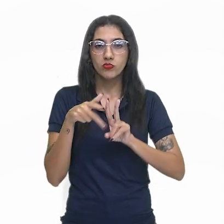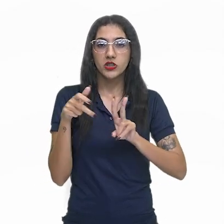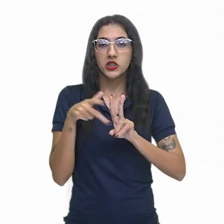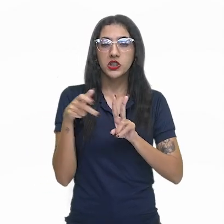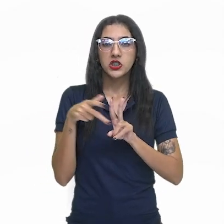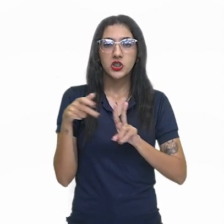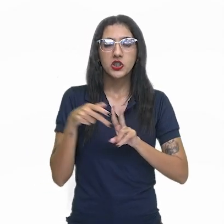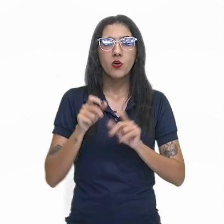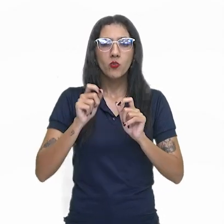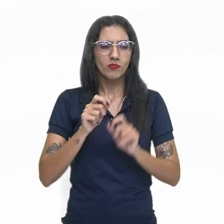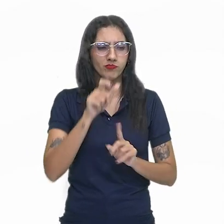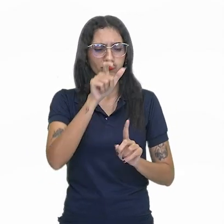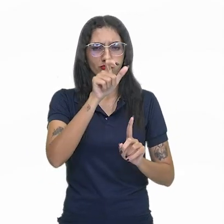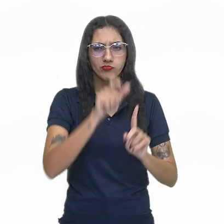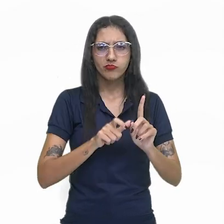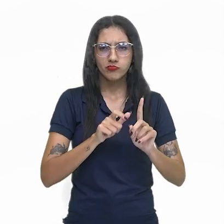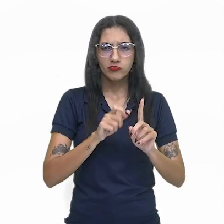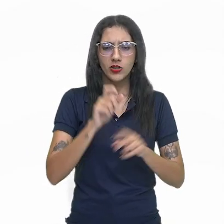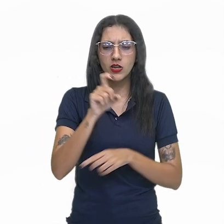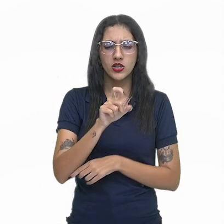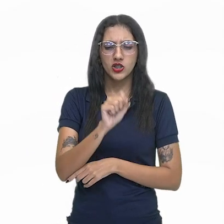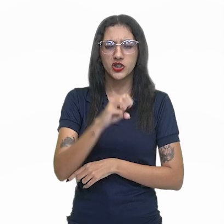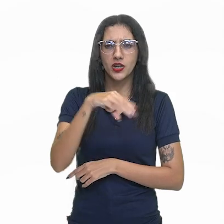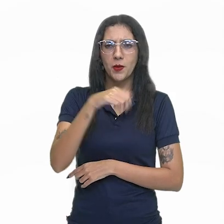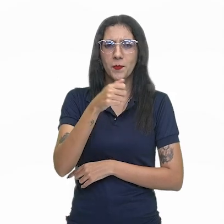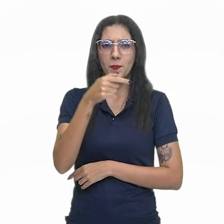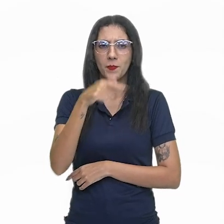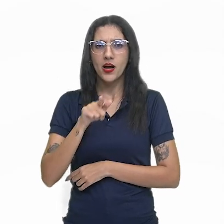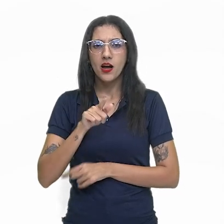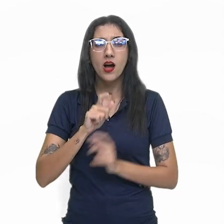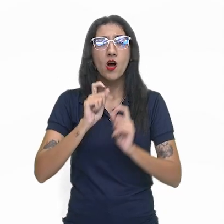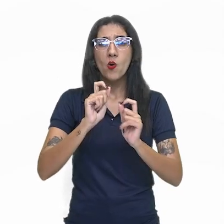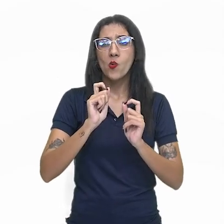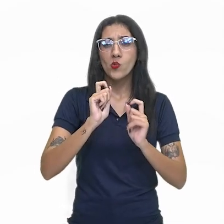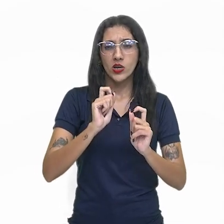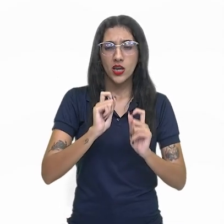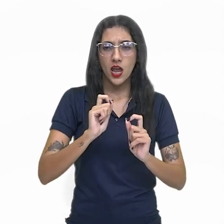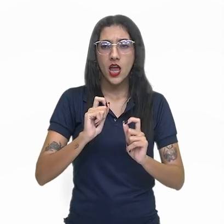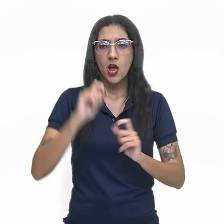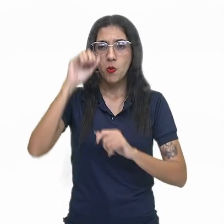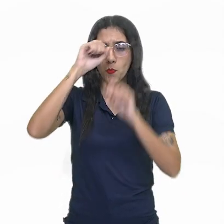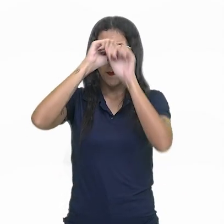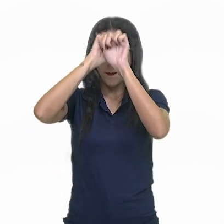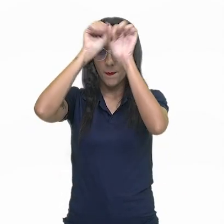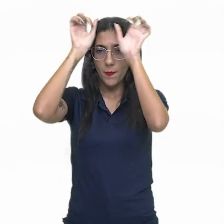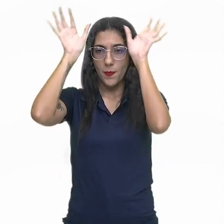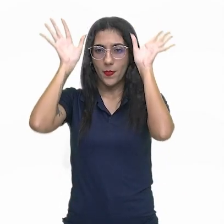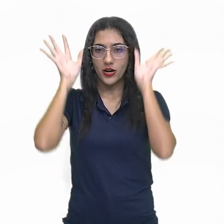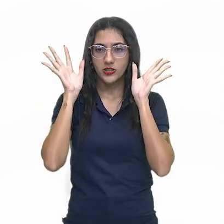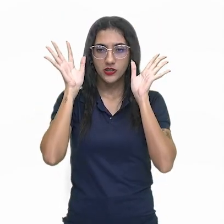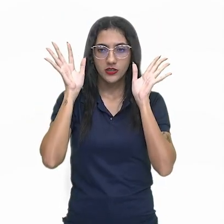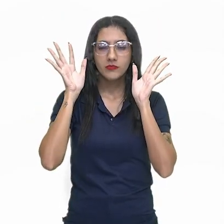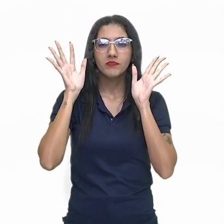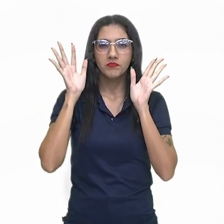povos indígenas é a figura do xamã, que é o pajé, por exemplo, na